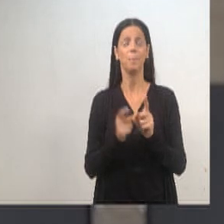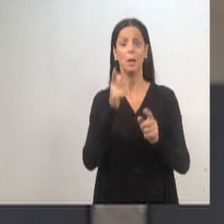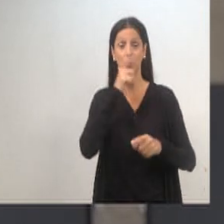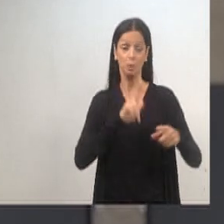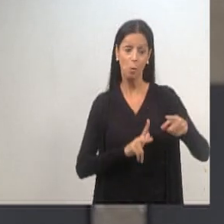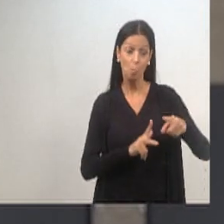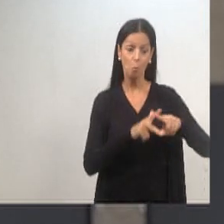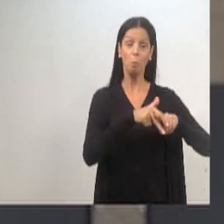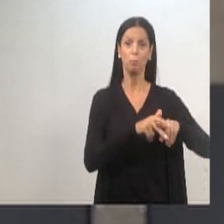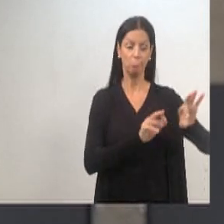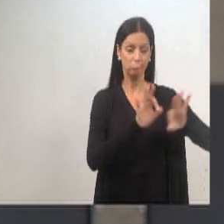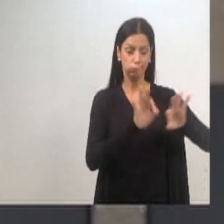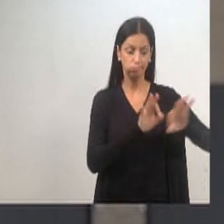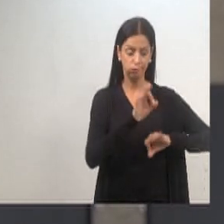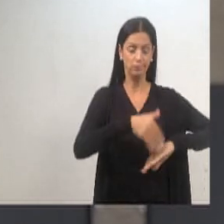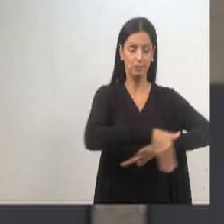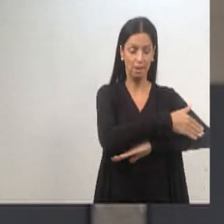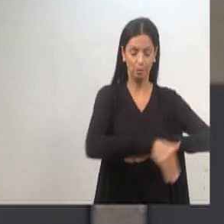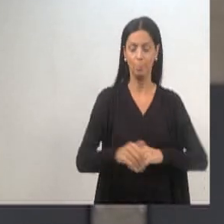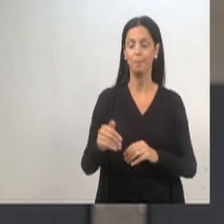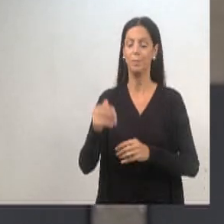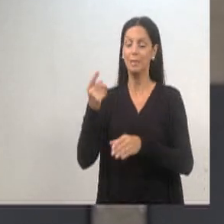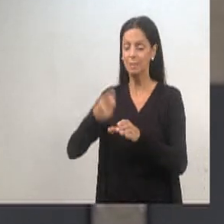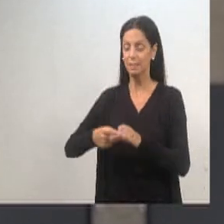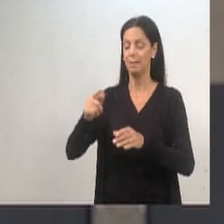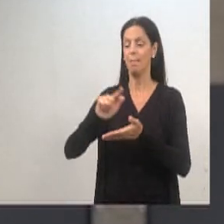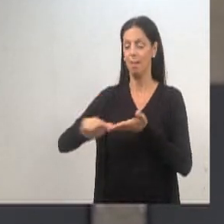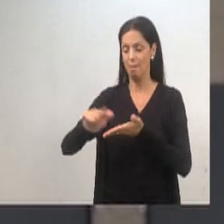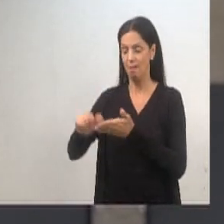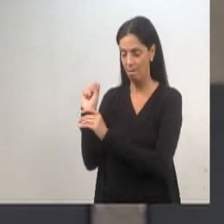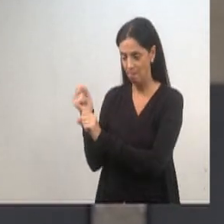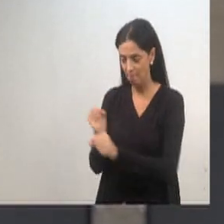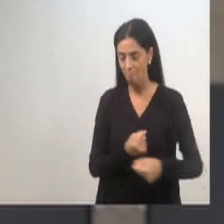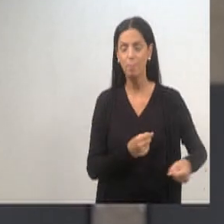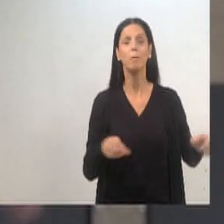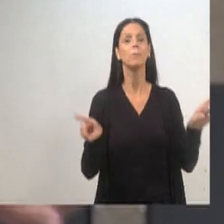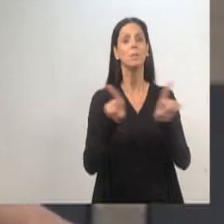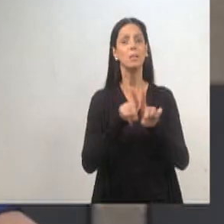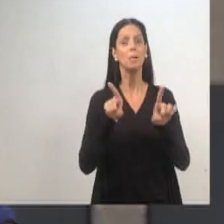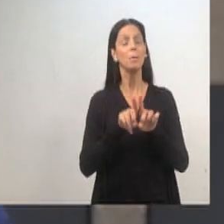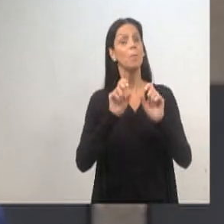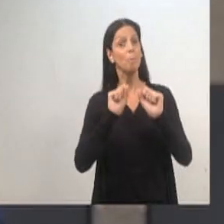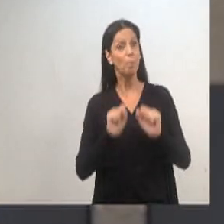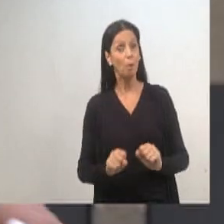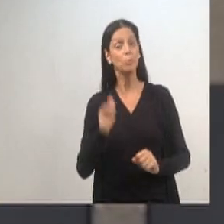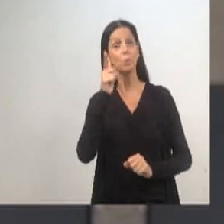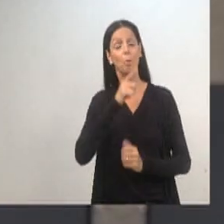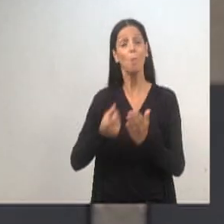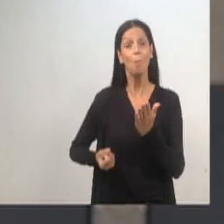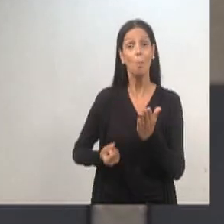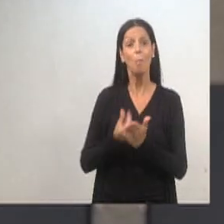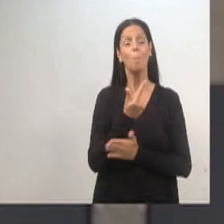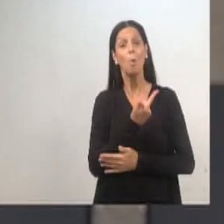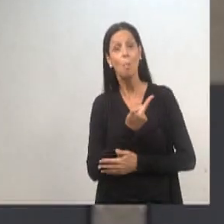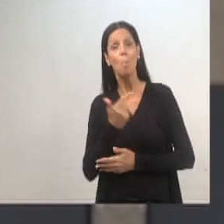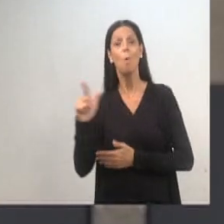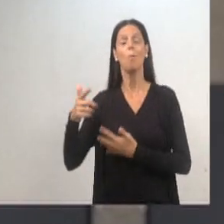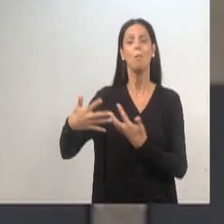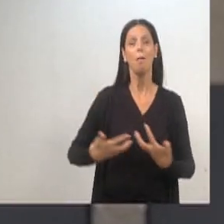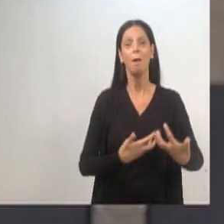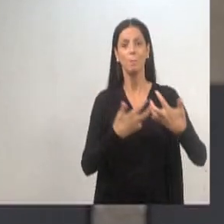consertos de estradas, limpeza da cidade e, inclusive, quem sabe, adquirirmos mais um caminhão-voma para atender essa demanda da cidade de